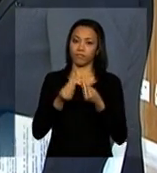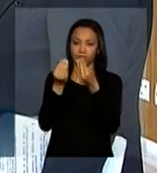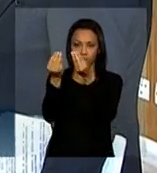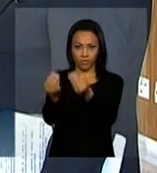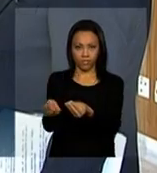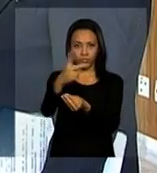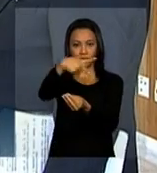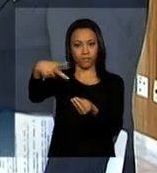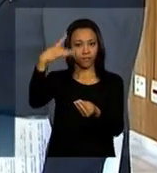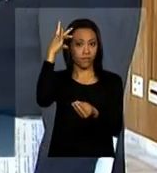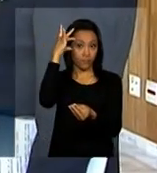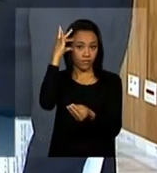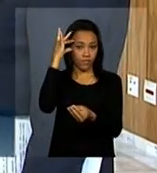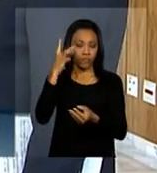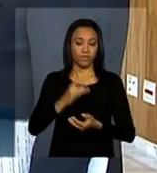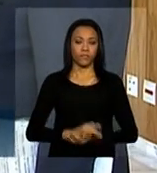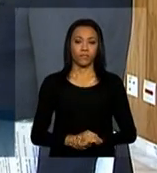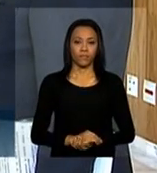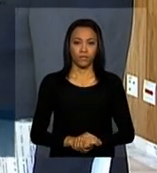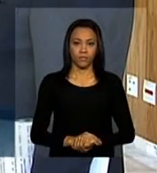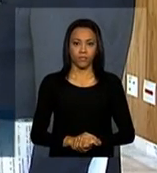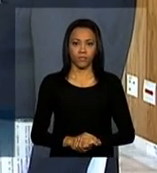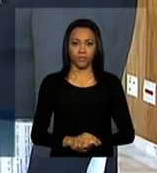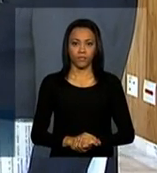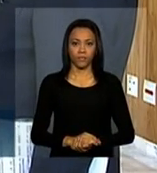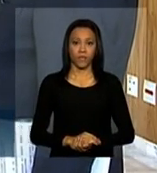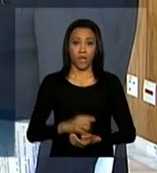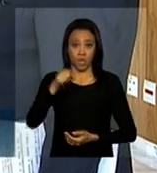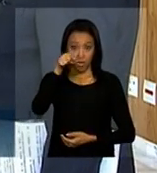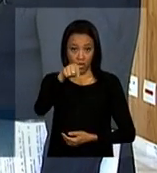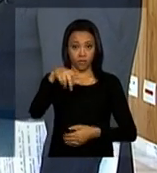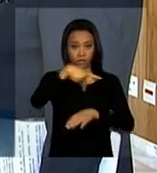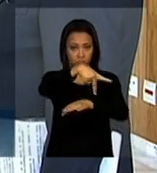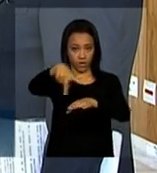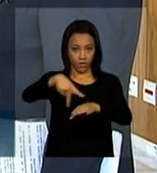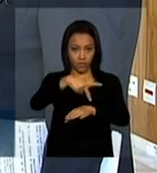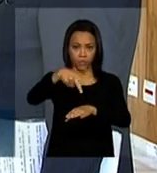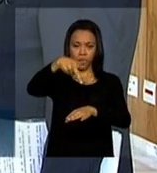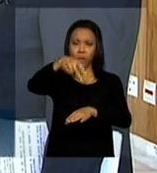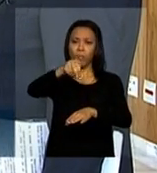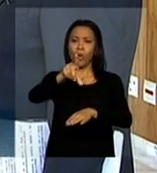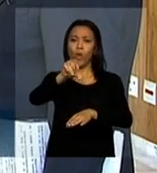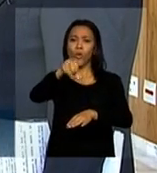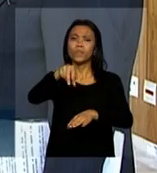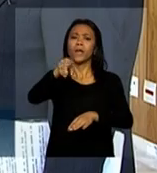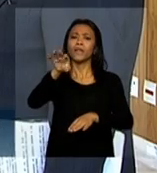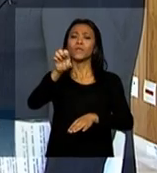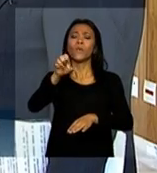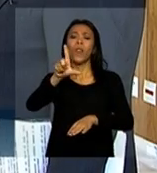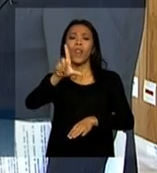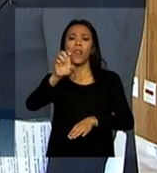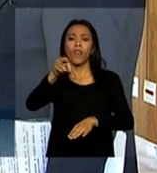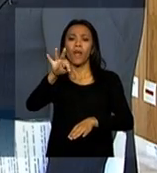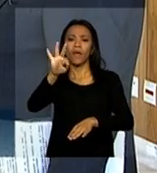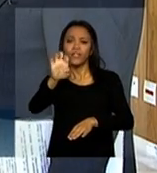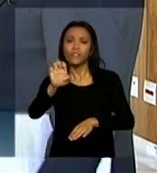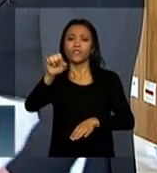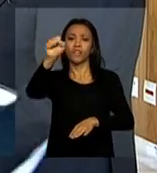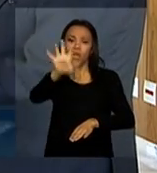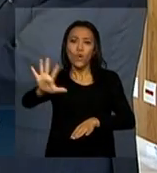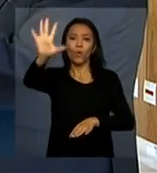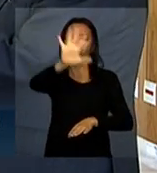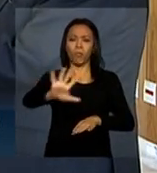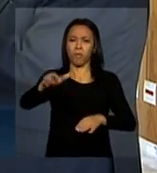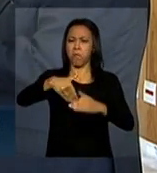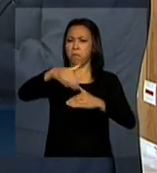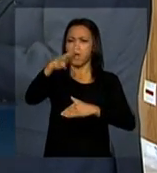credencial à presidenta Dilma. A Polônia, que é um país do leste europeu, com uma população de mais de 40